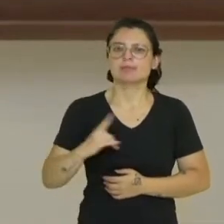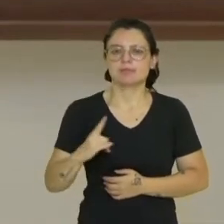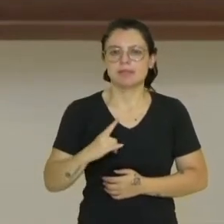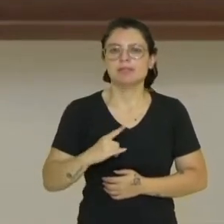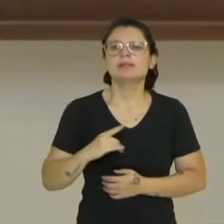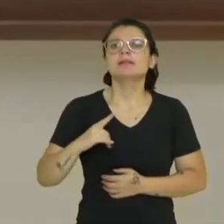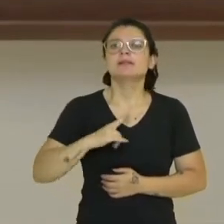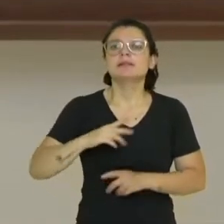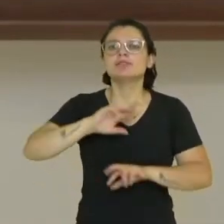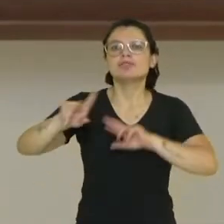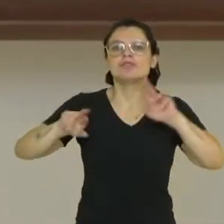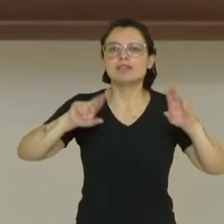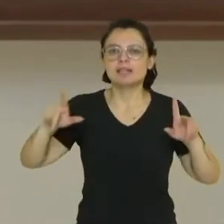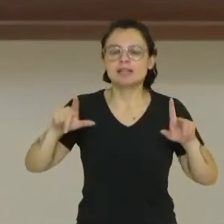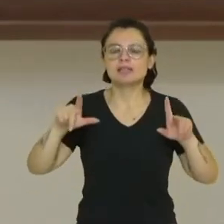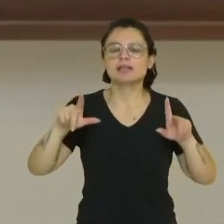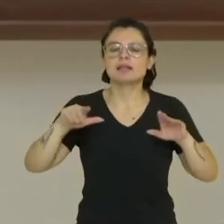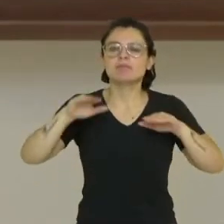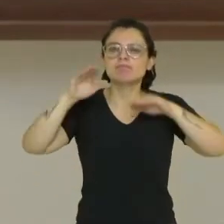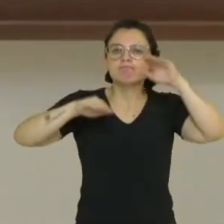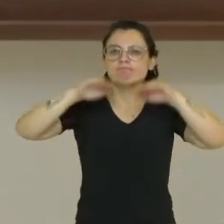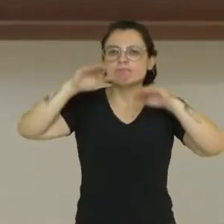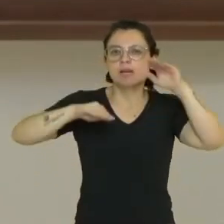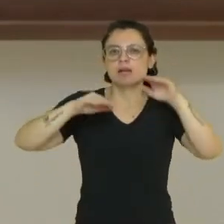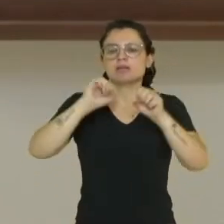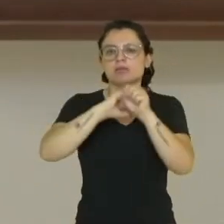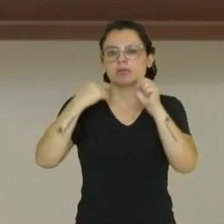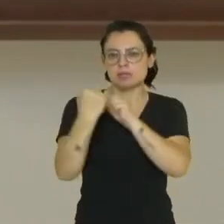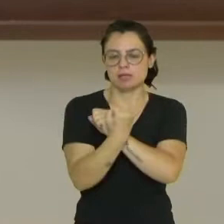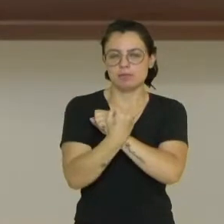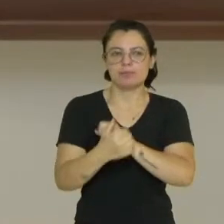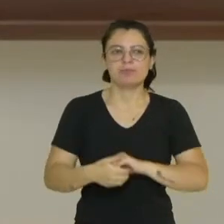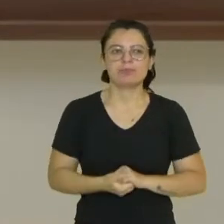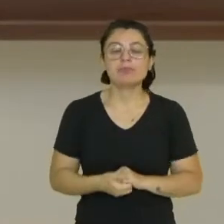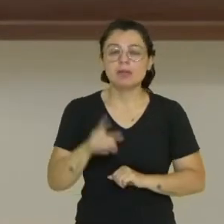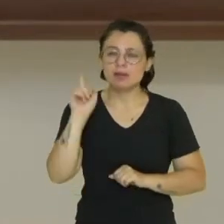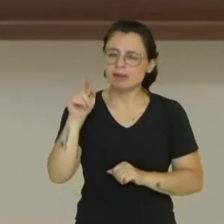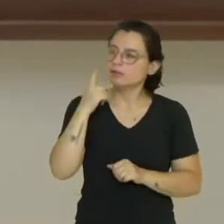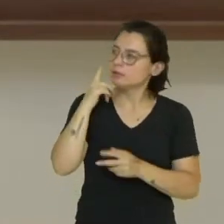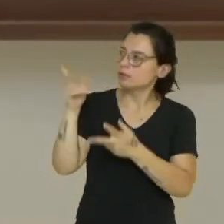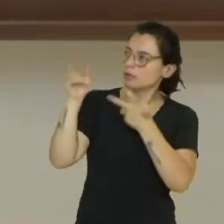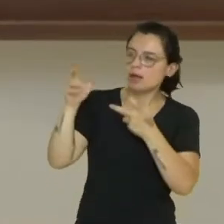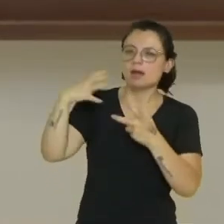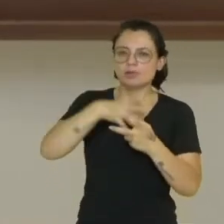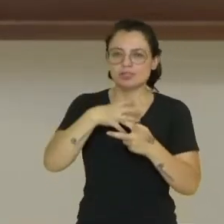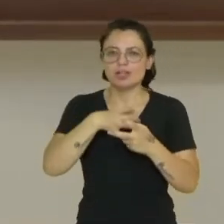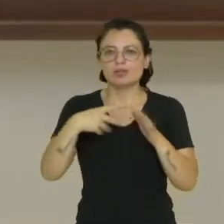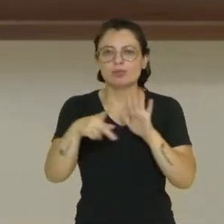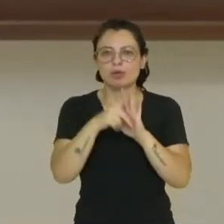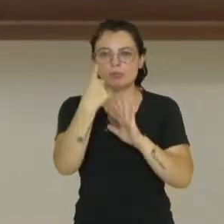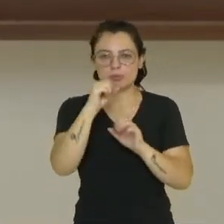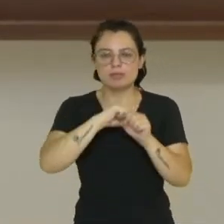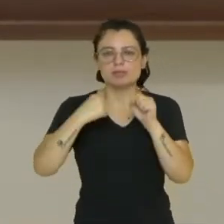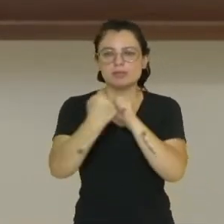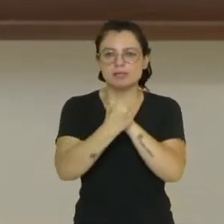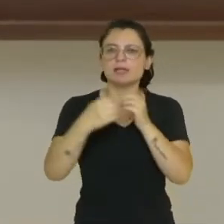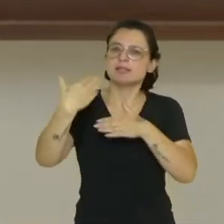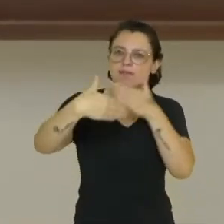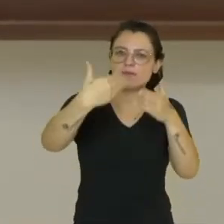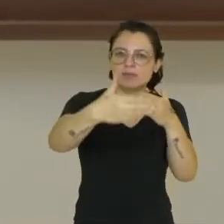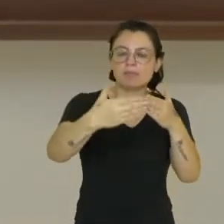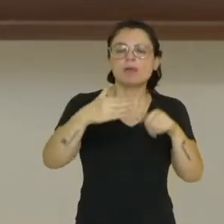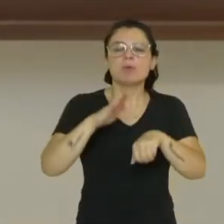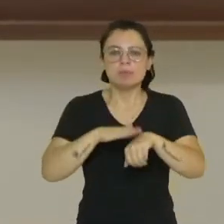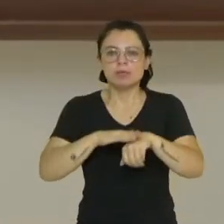classes sociais. Isso acontece quando se trata de uma sociedade desenvolvida. Quando nós falamos dos índios brasileiros, nós falamos o